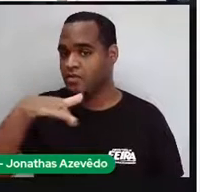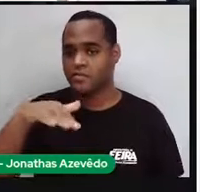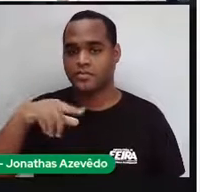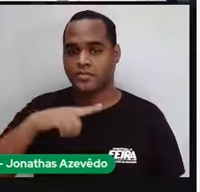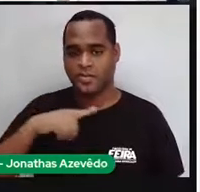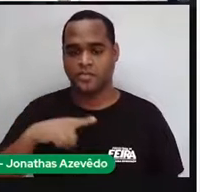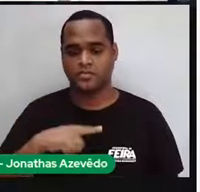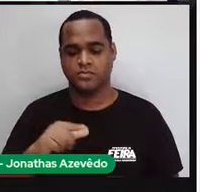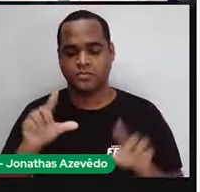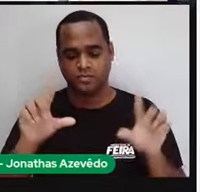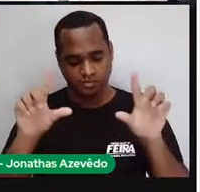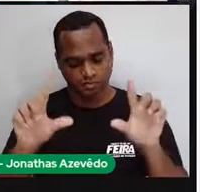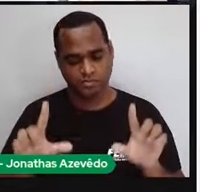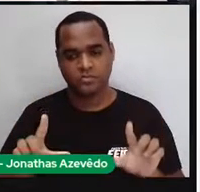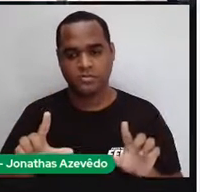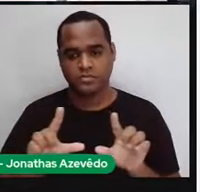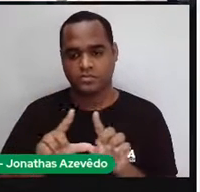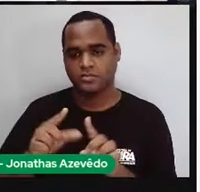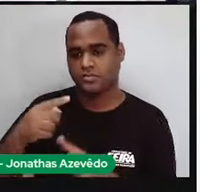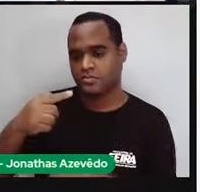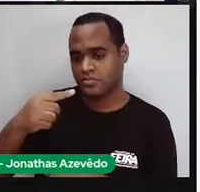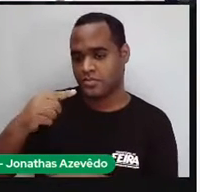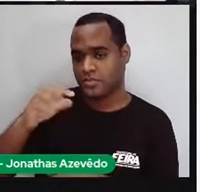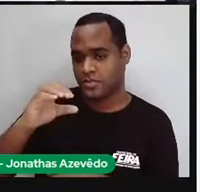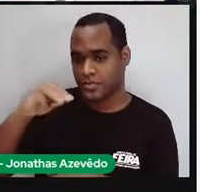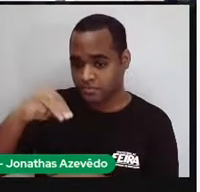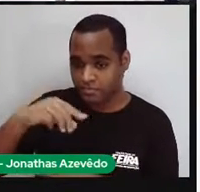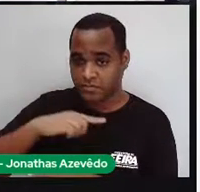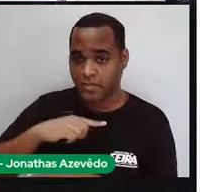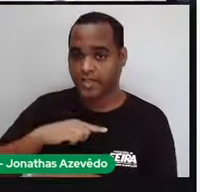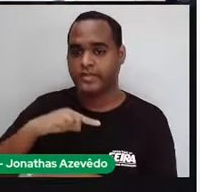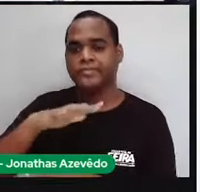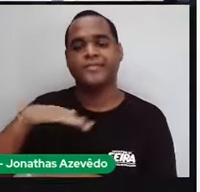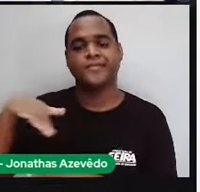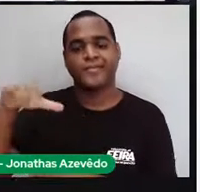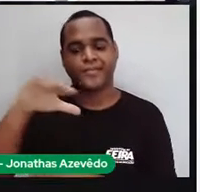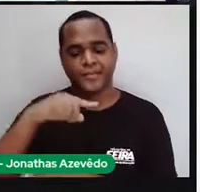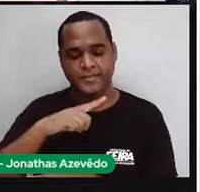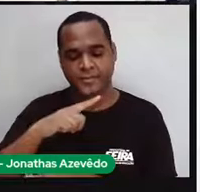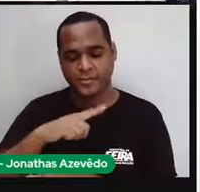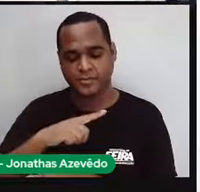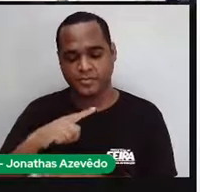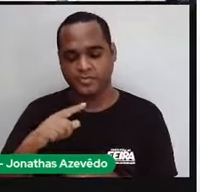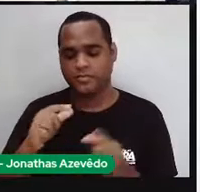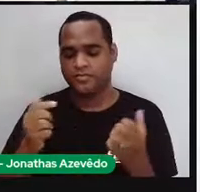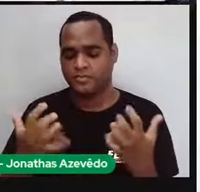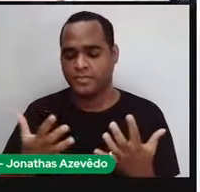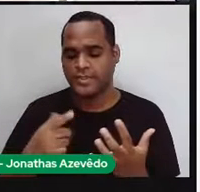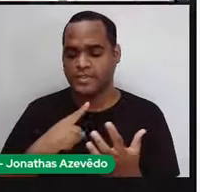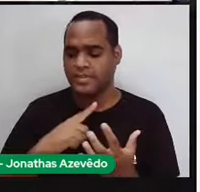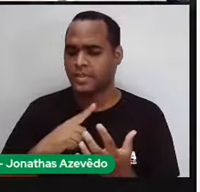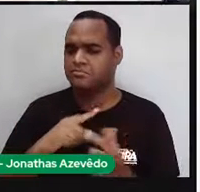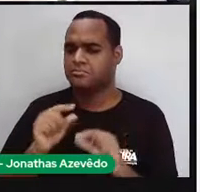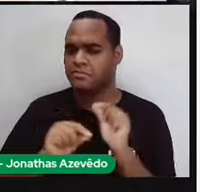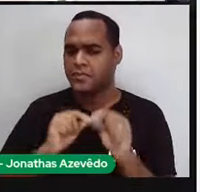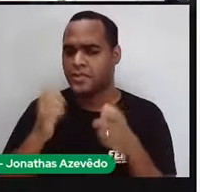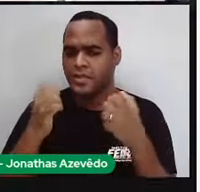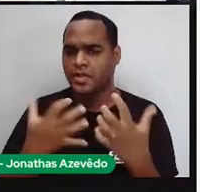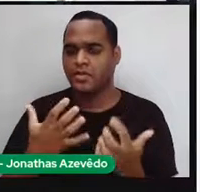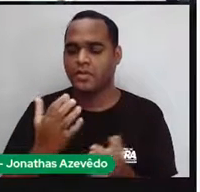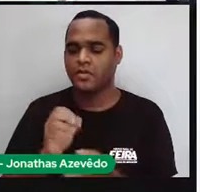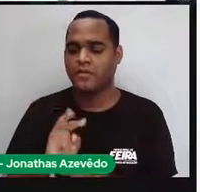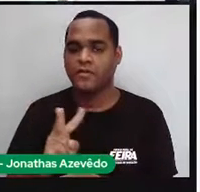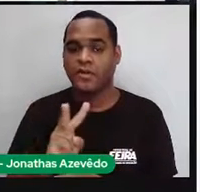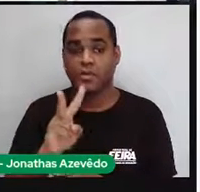região frontal desse quadrado né ou desse cartão porque esse cartão tem um formato quadrado Então qual é o valor